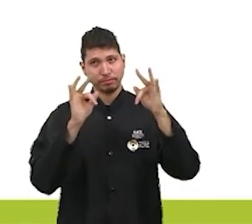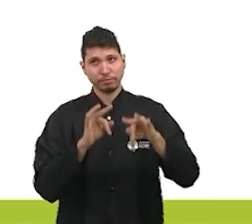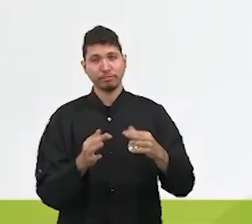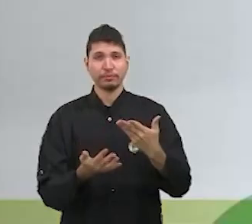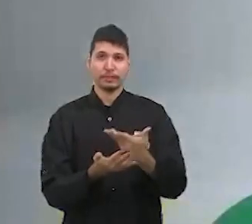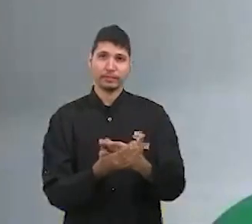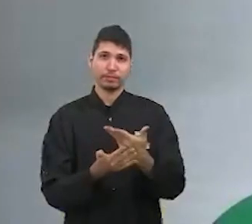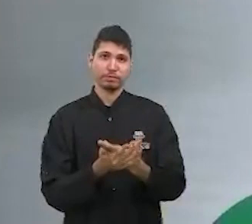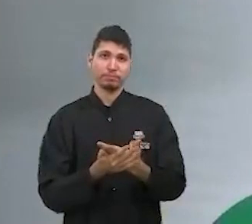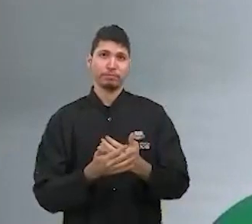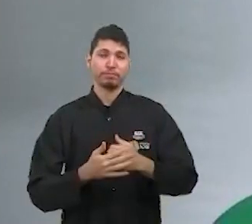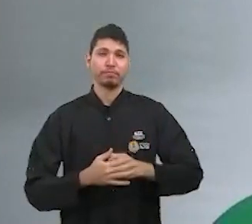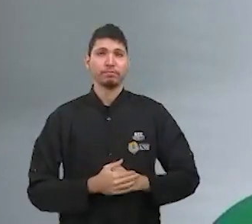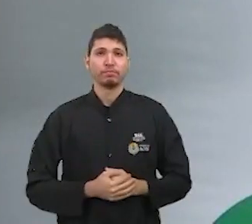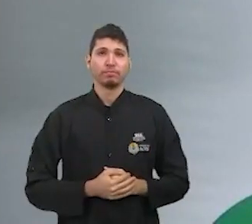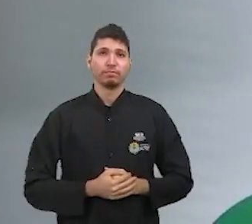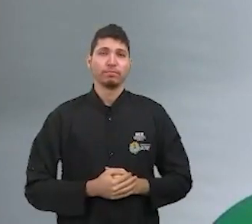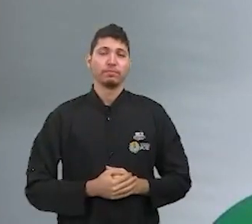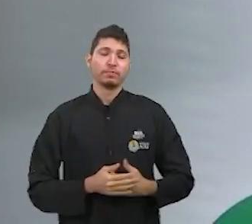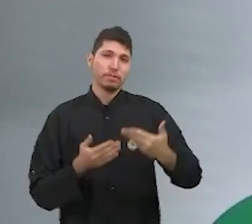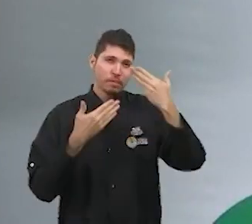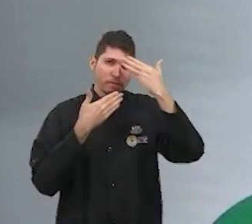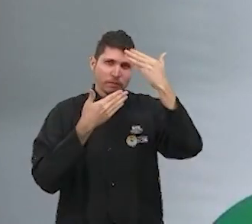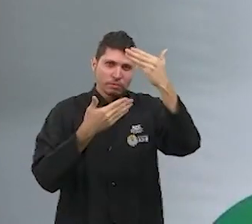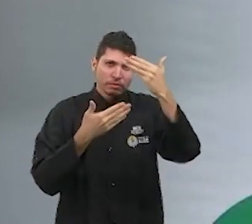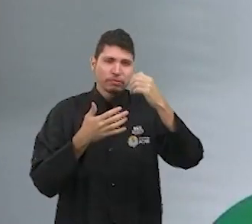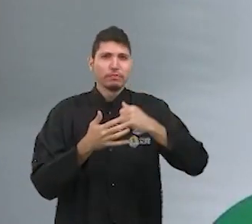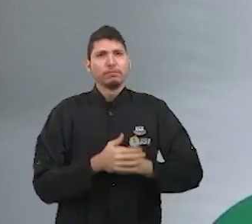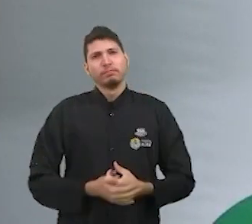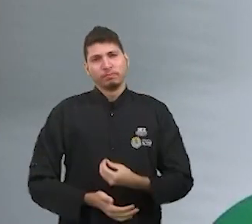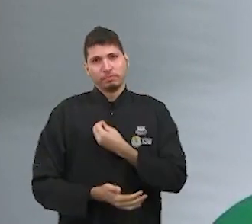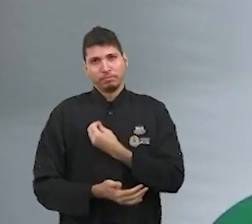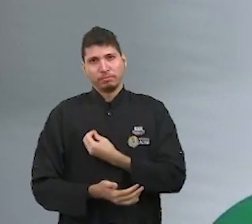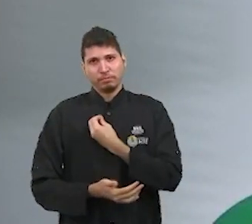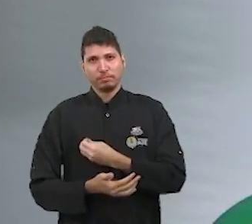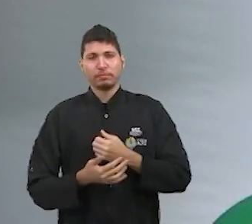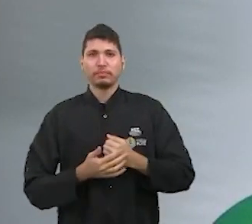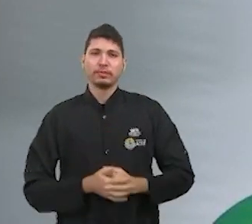aula de hoje, pessoal. Queridos, muito obrigado pela presença de todos,